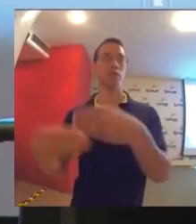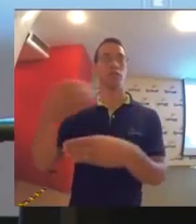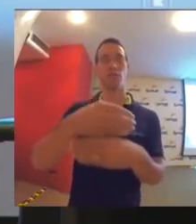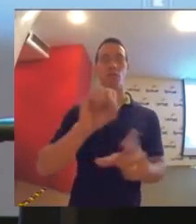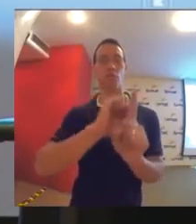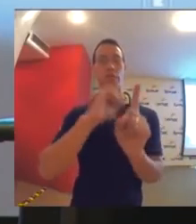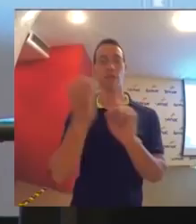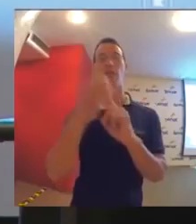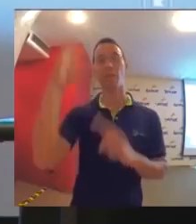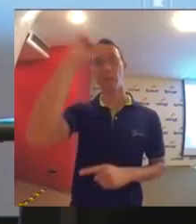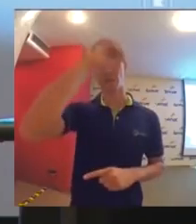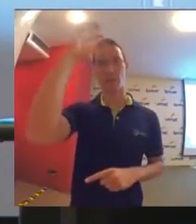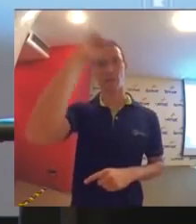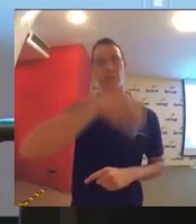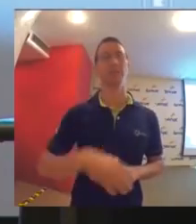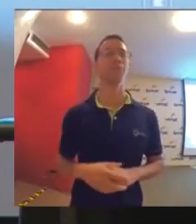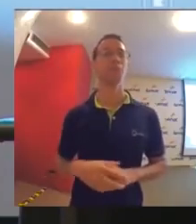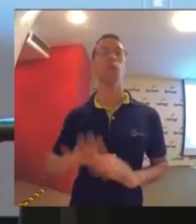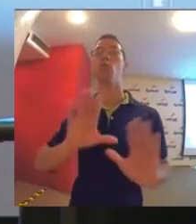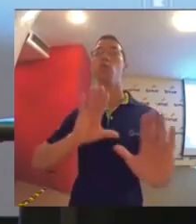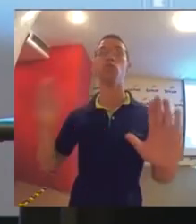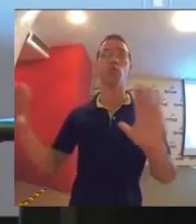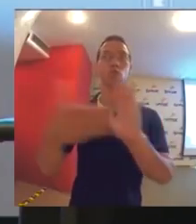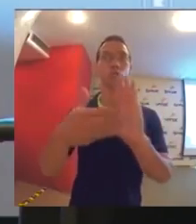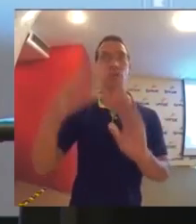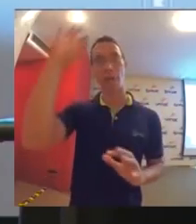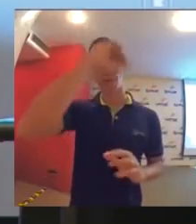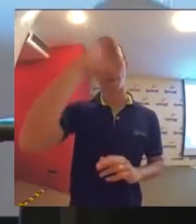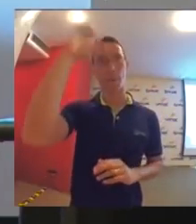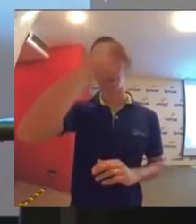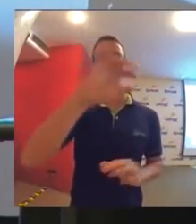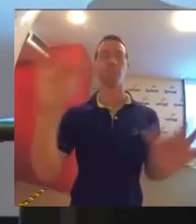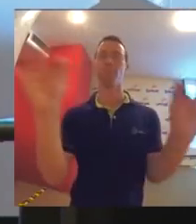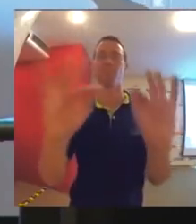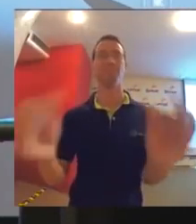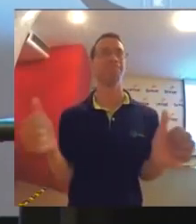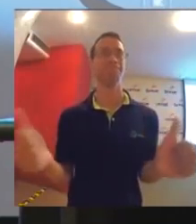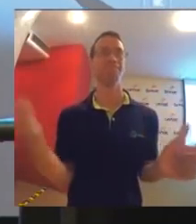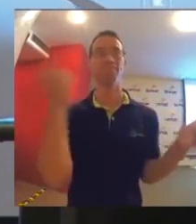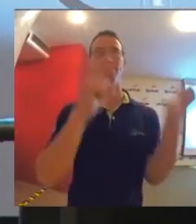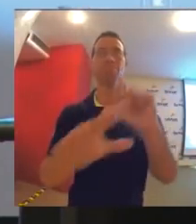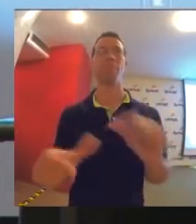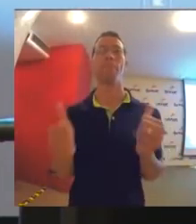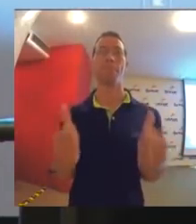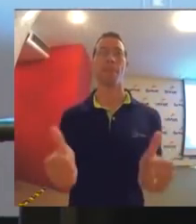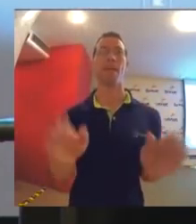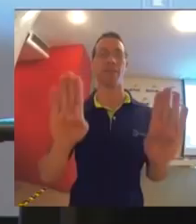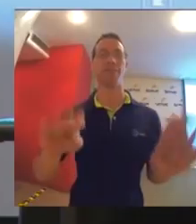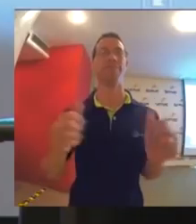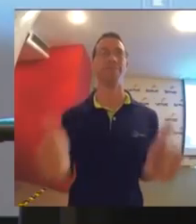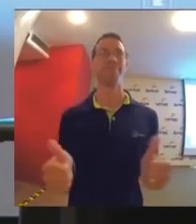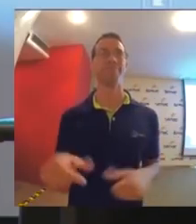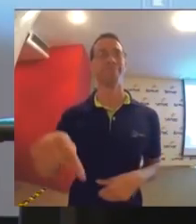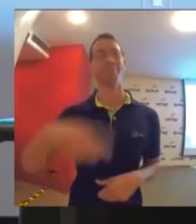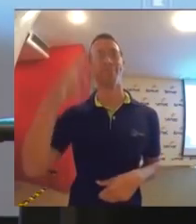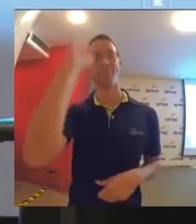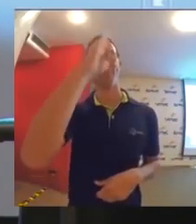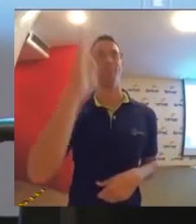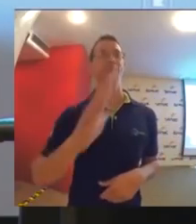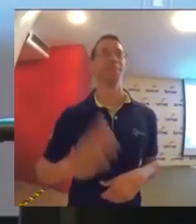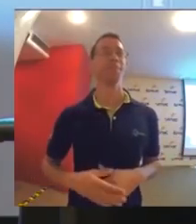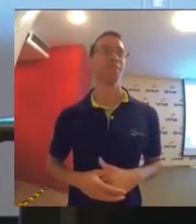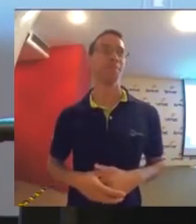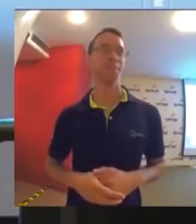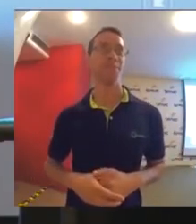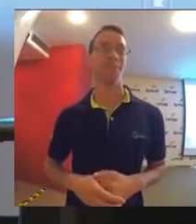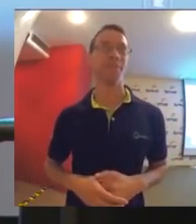aprendizagem, onde todos aprendem e são felizes. Está ali. No Brasil. E em